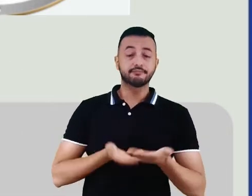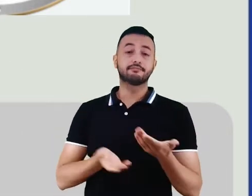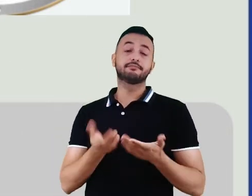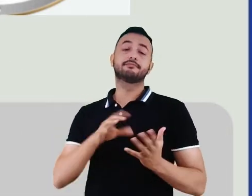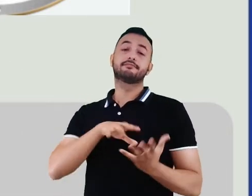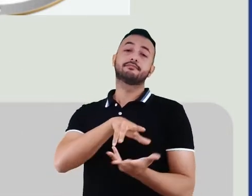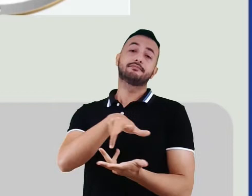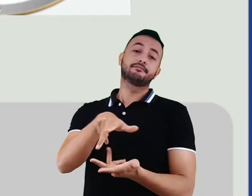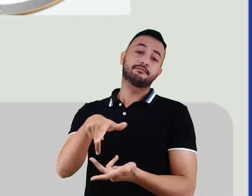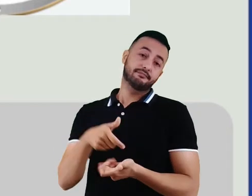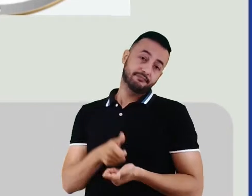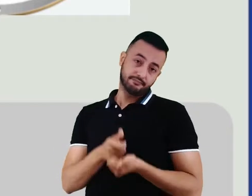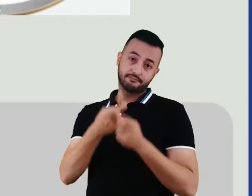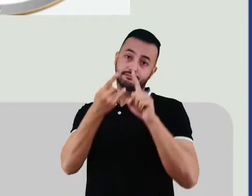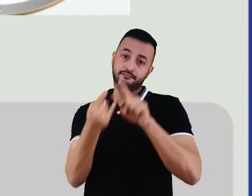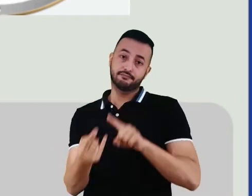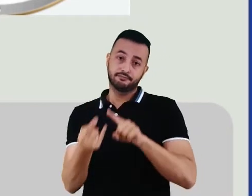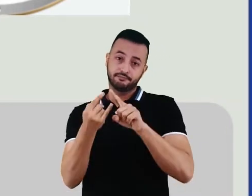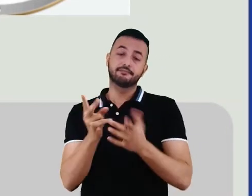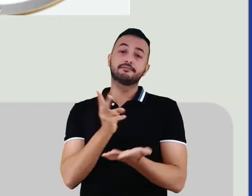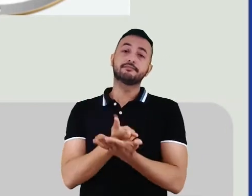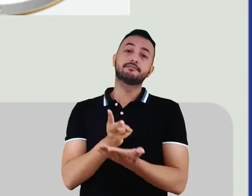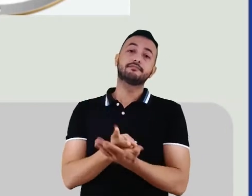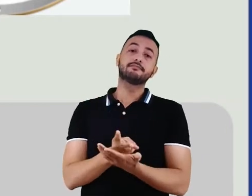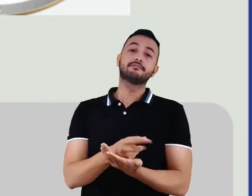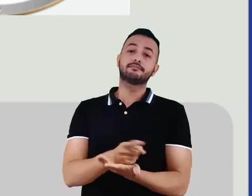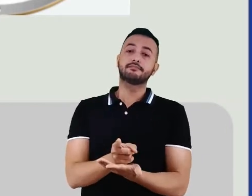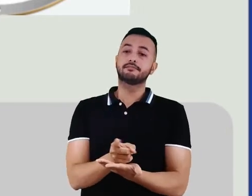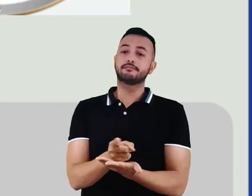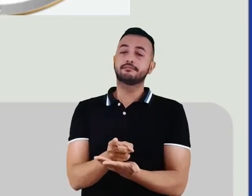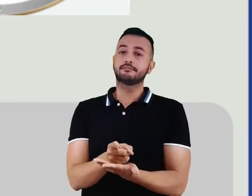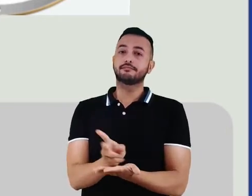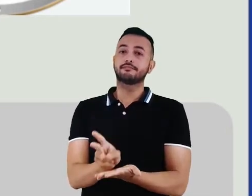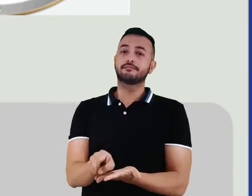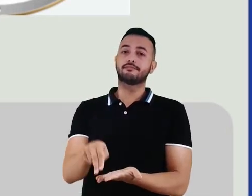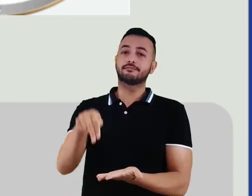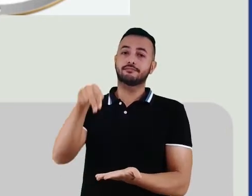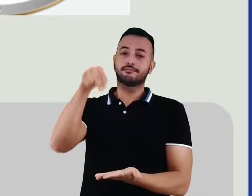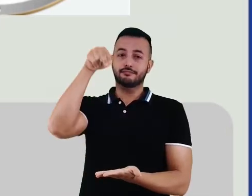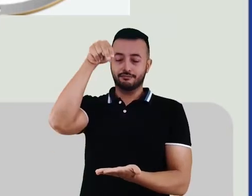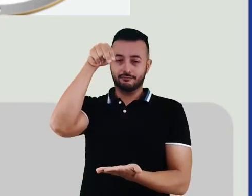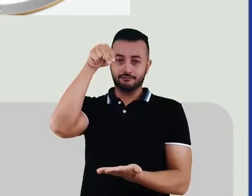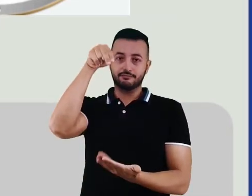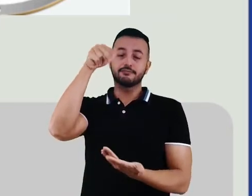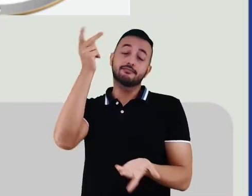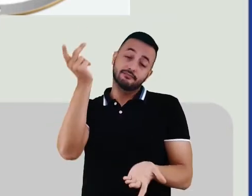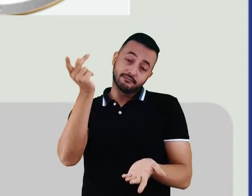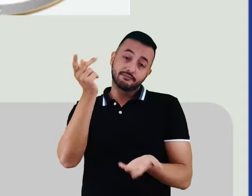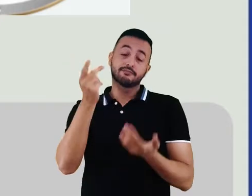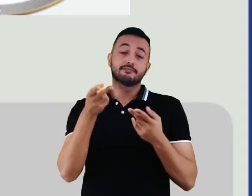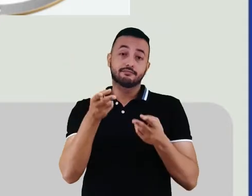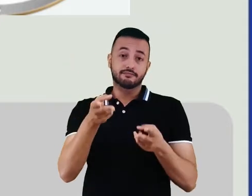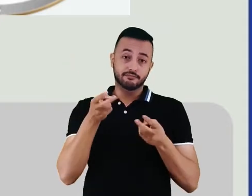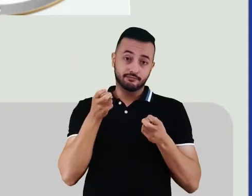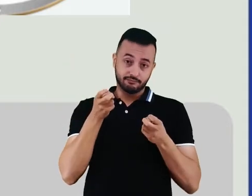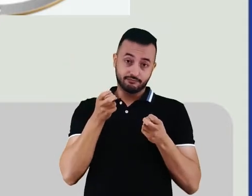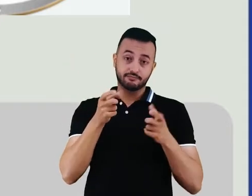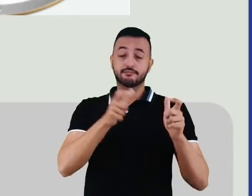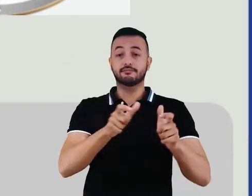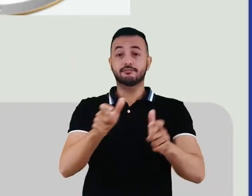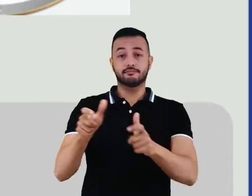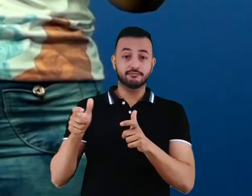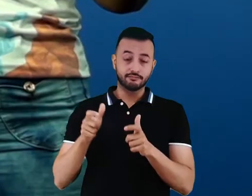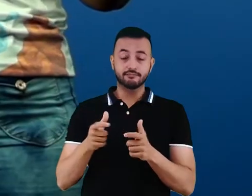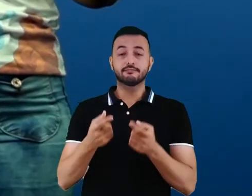a Terra, ela aponta sempre para o norte, indicando que a direção dos outros